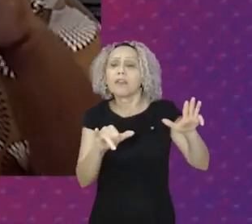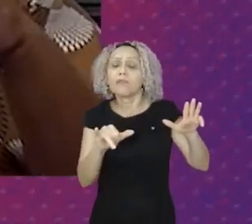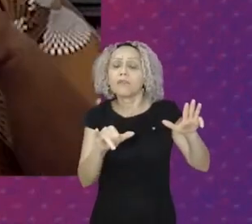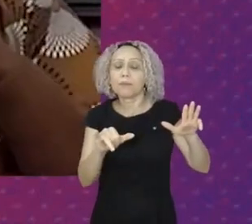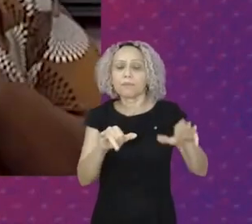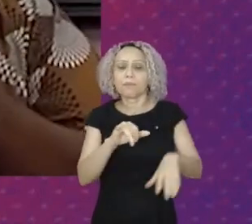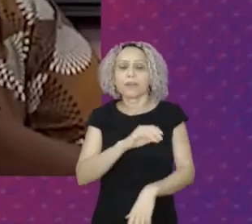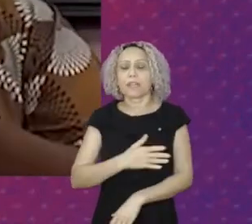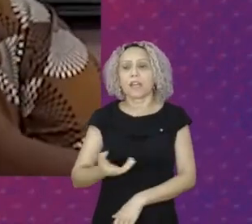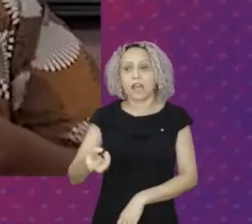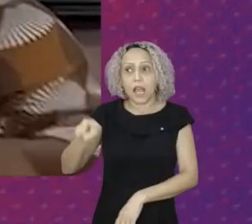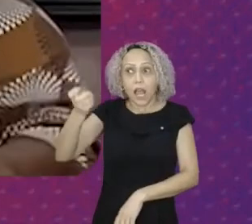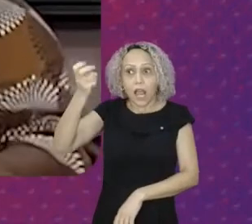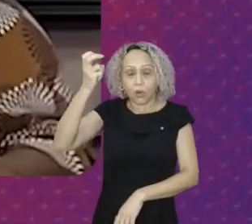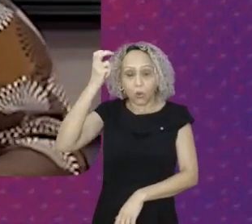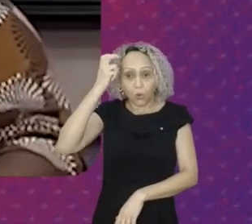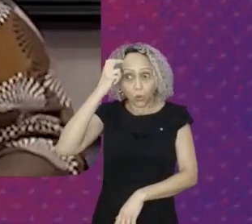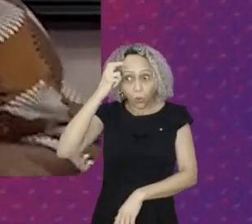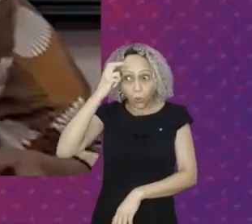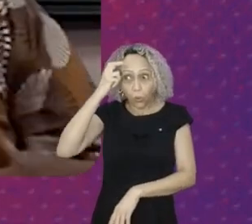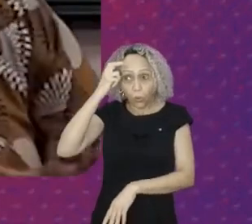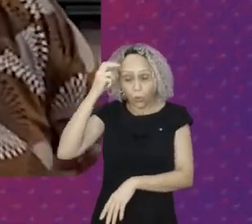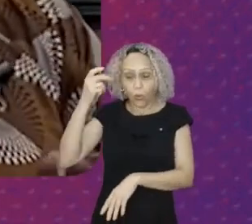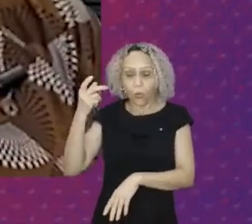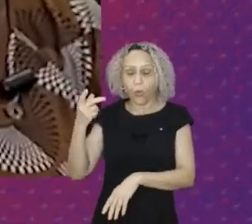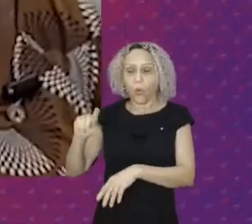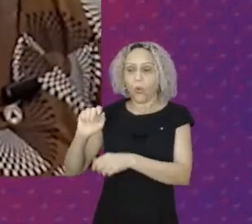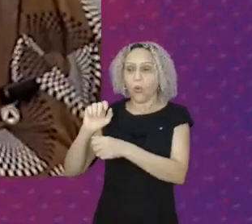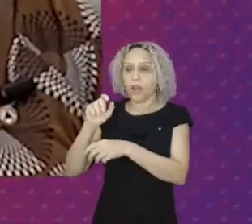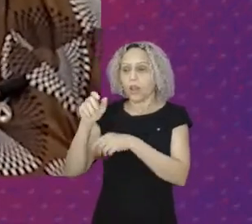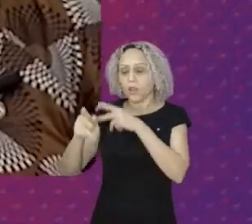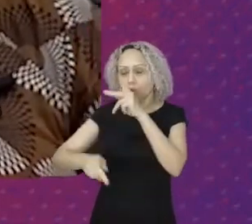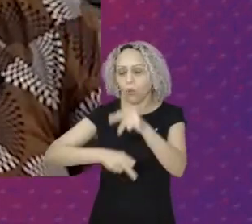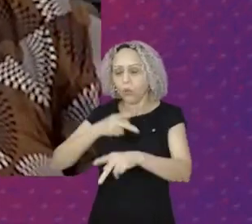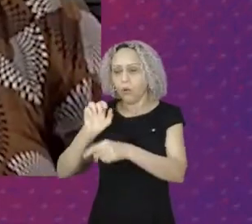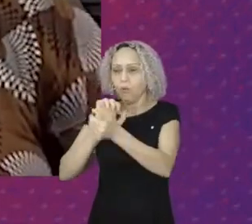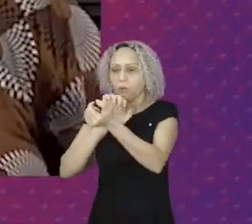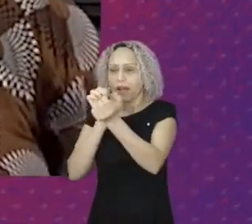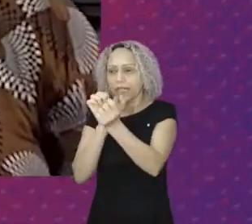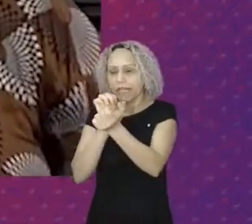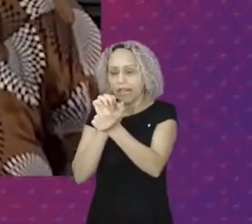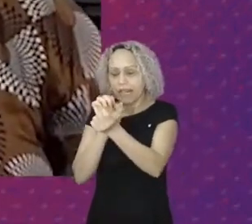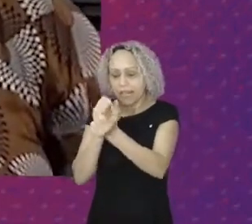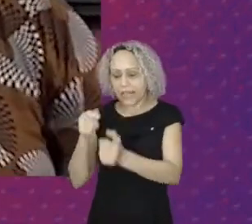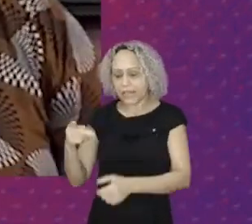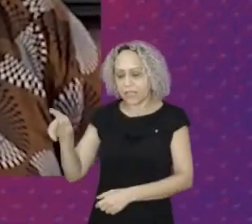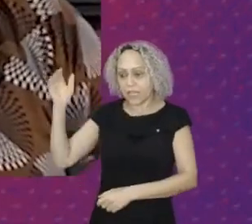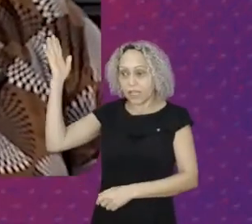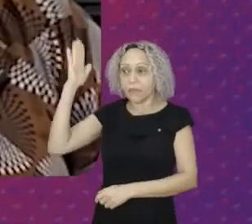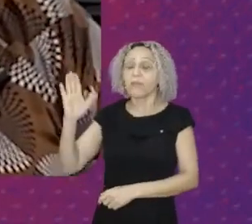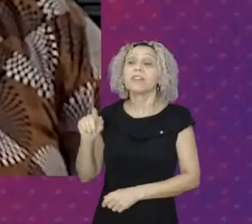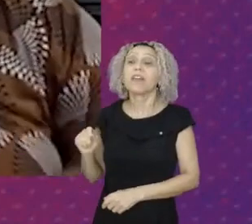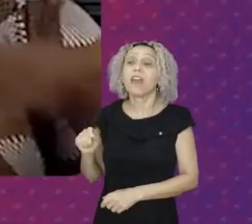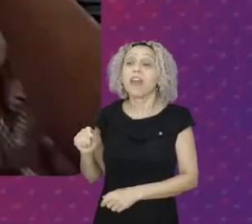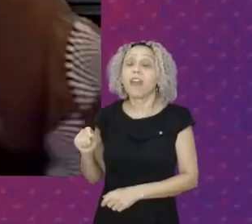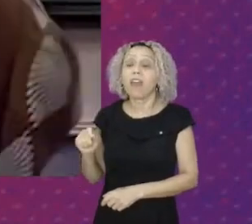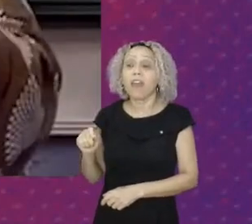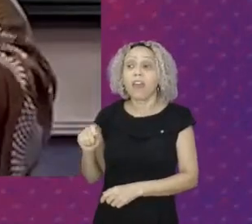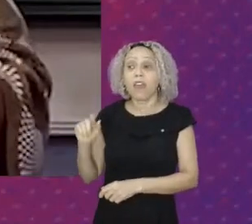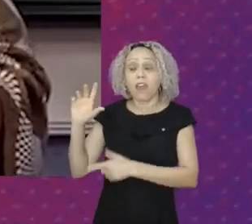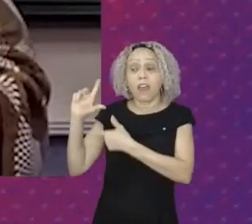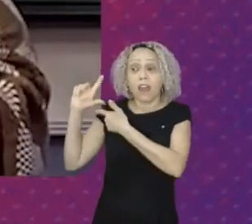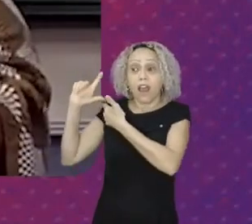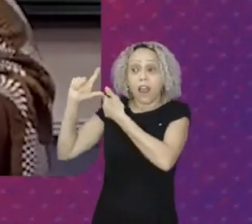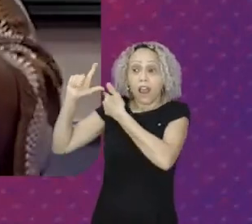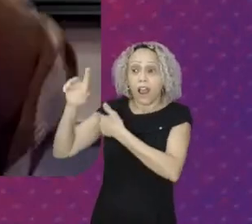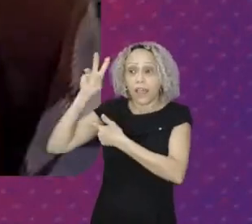Né? 2003. Bem, homologou a lei, então parece que agora as escolas vão fazer acontecer de verdade, não é? Fizemos a